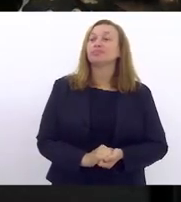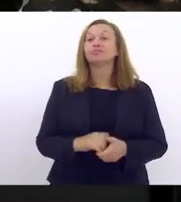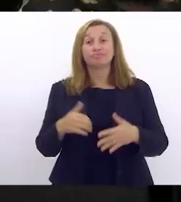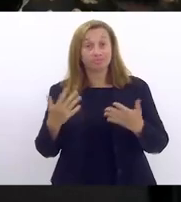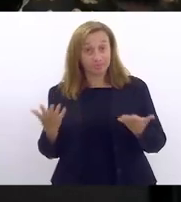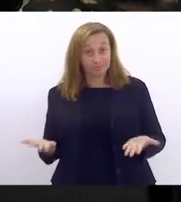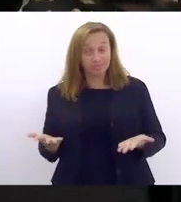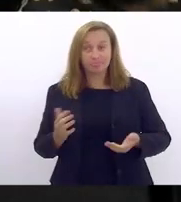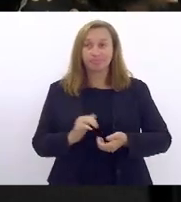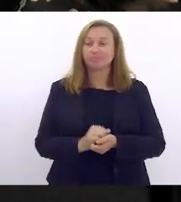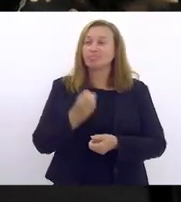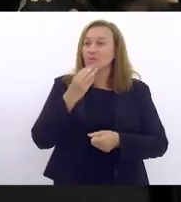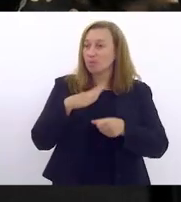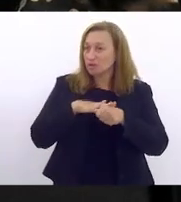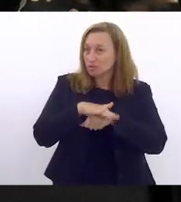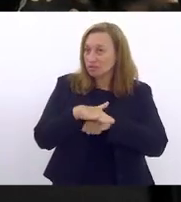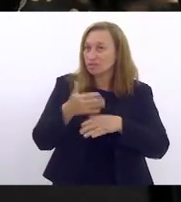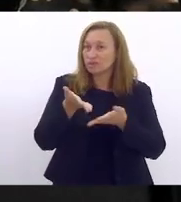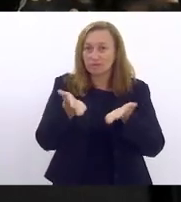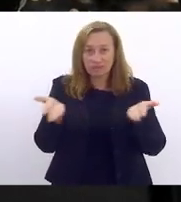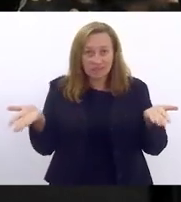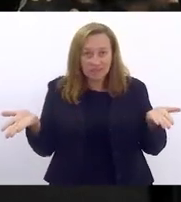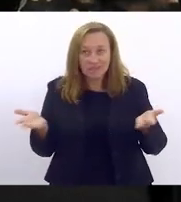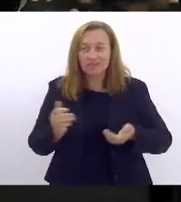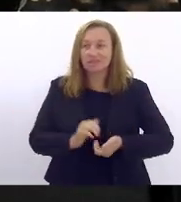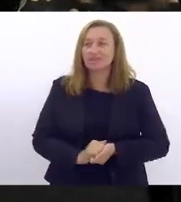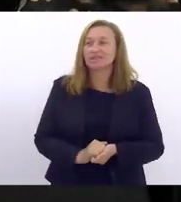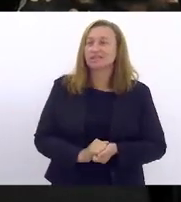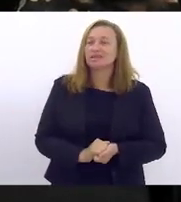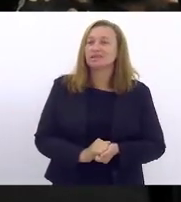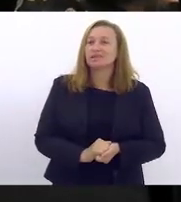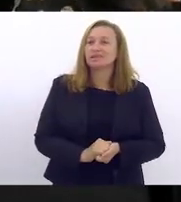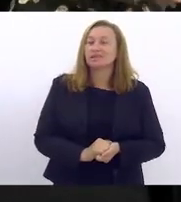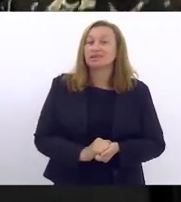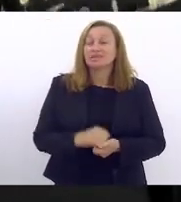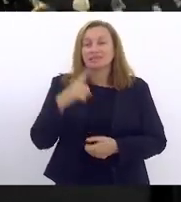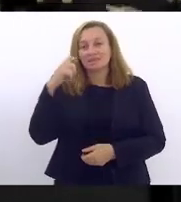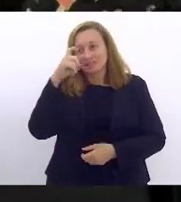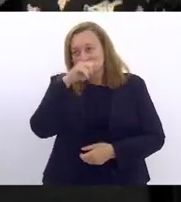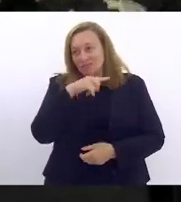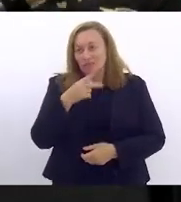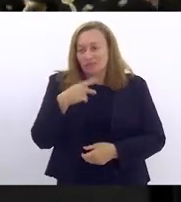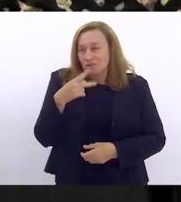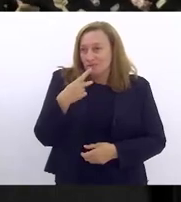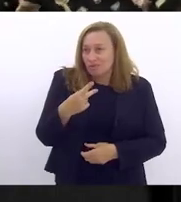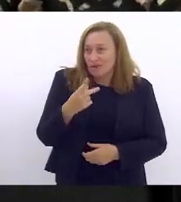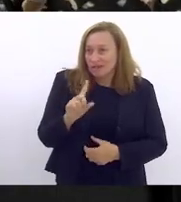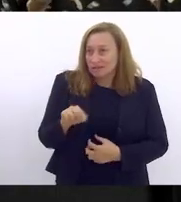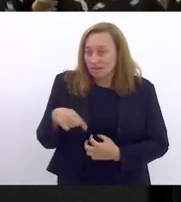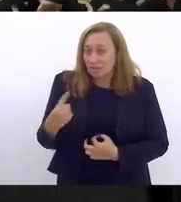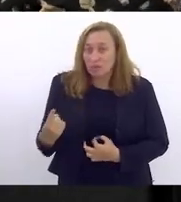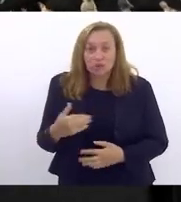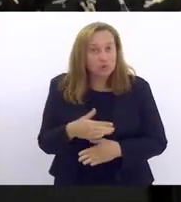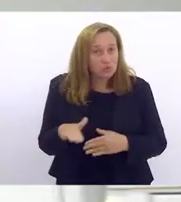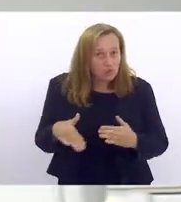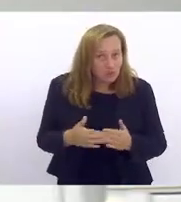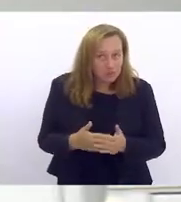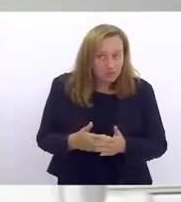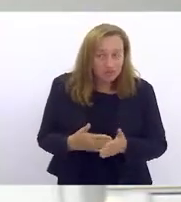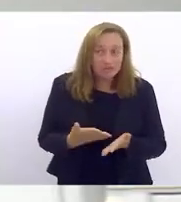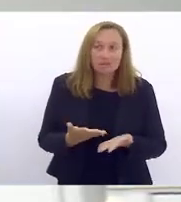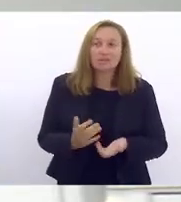Então, boa noite a todos, né? Fica muito difícil falar depois de todo mundo,